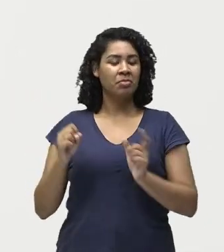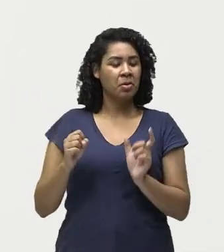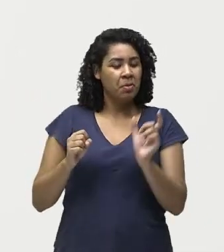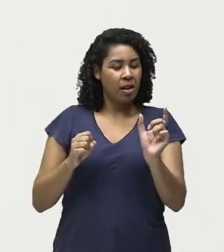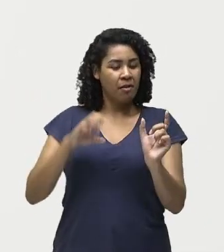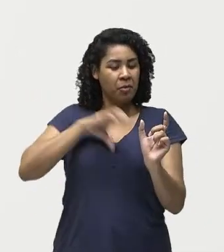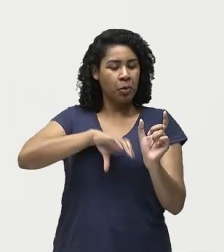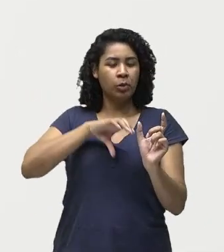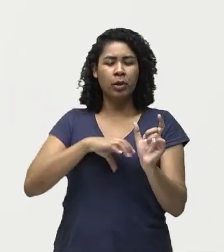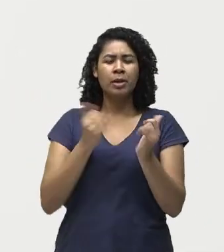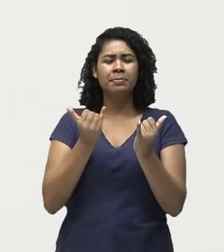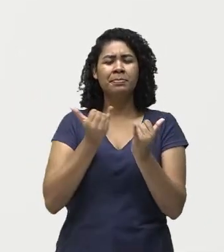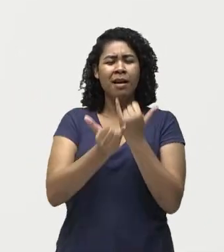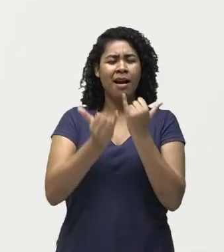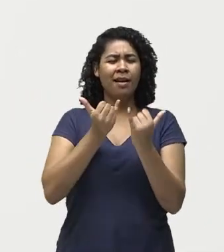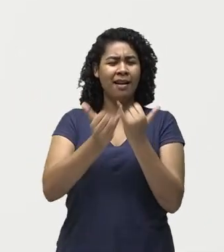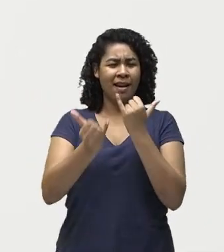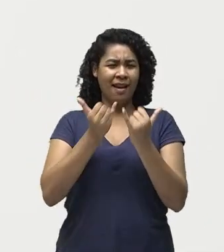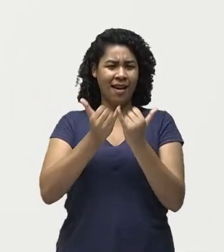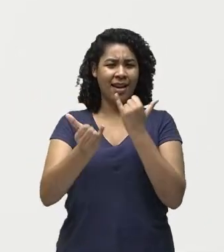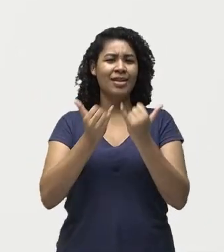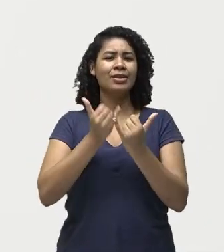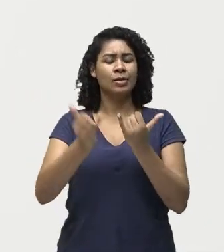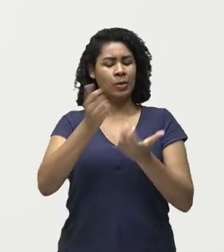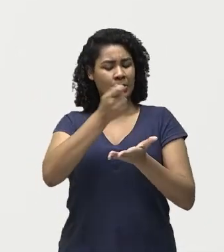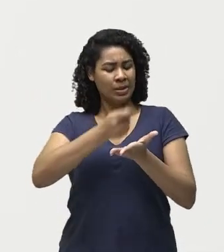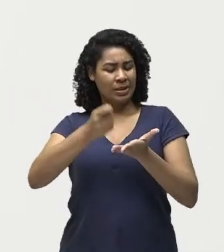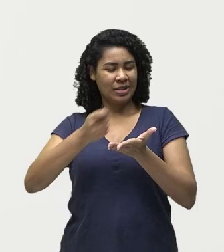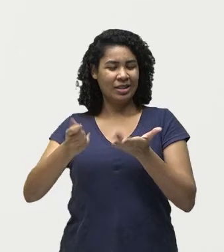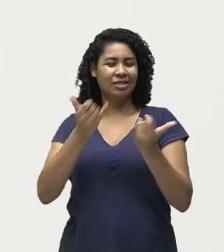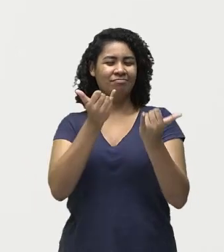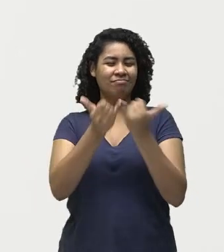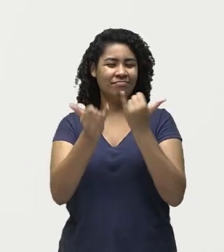língua portuguesa, tanto a escrita